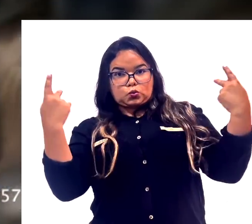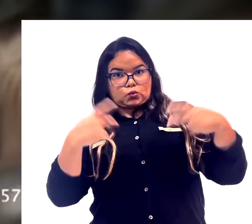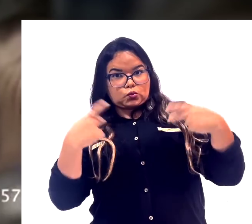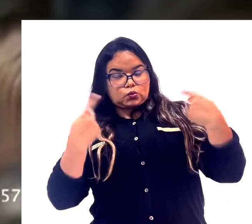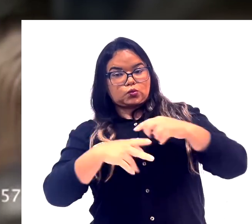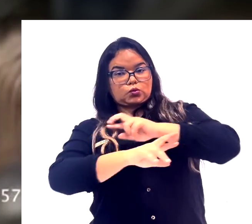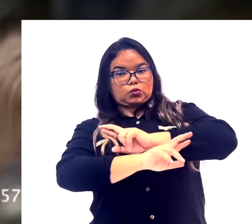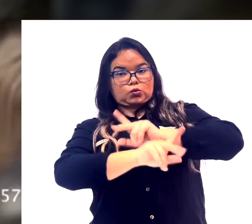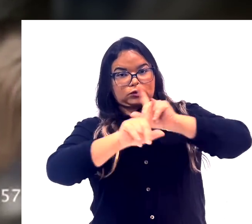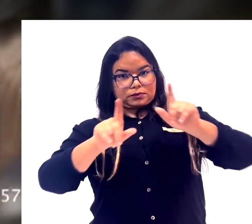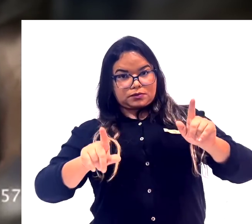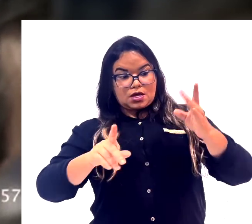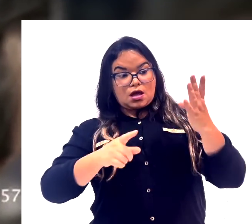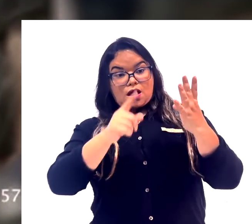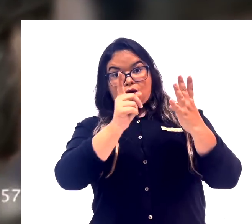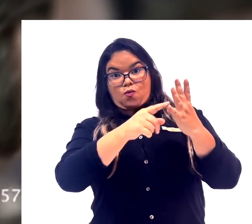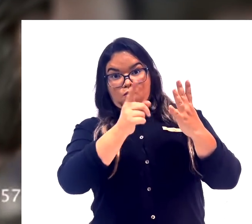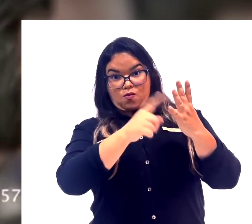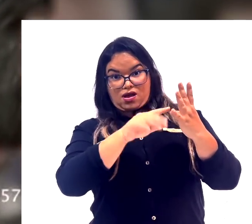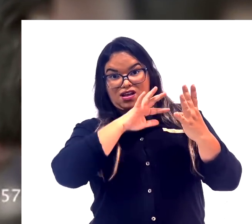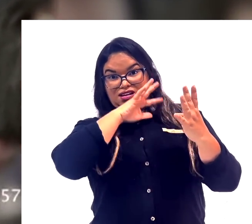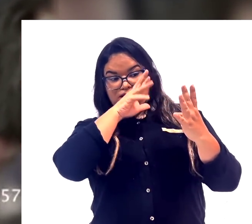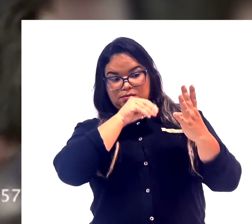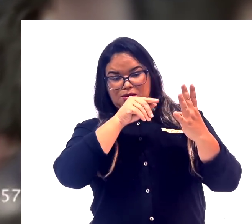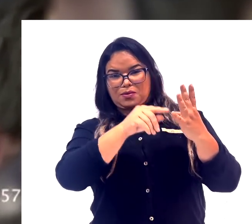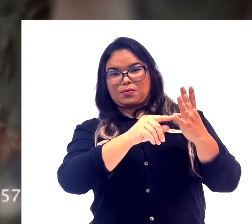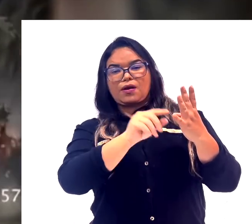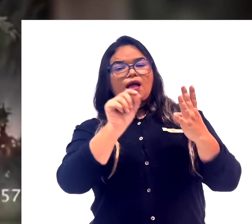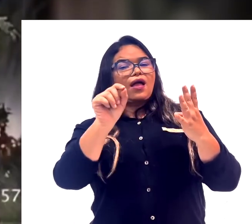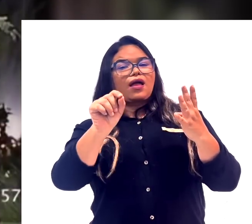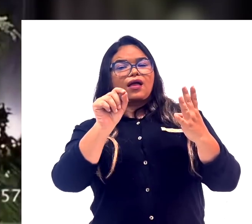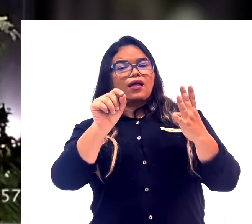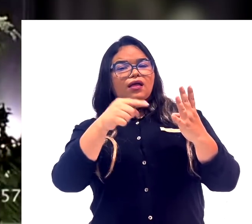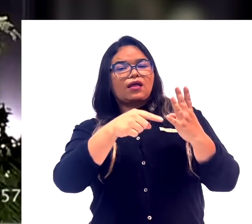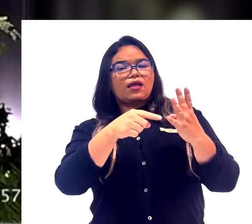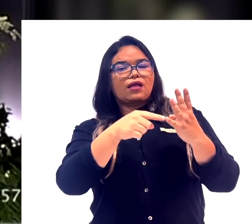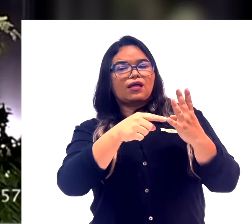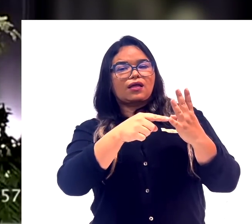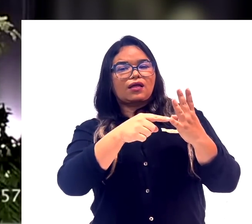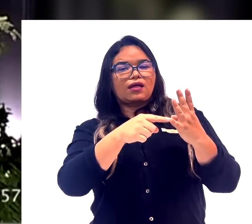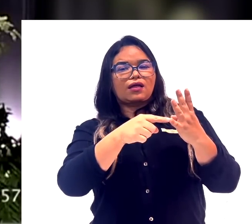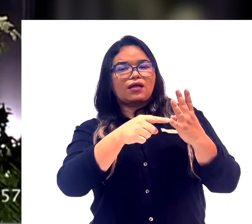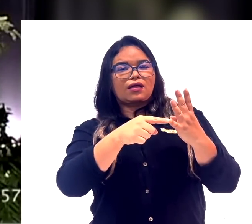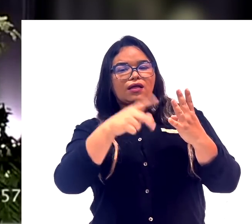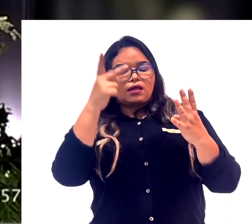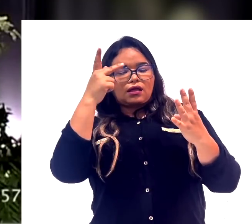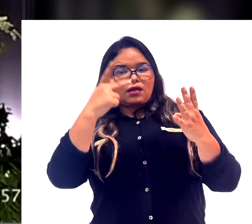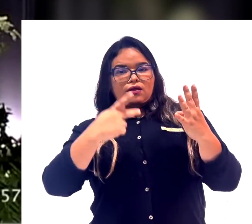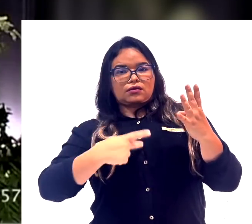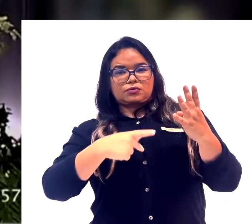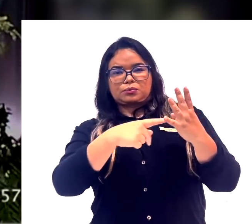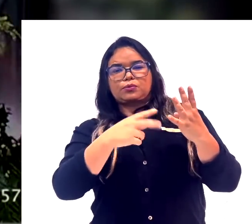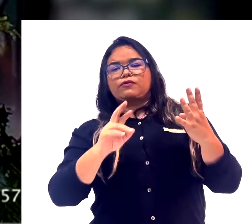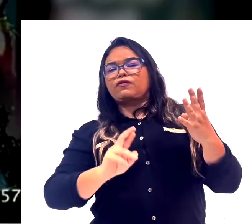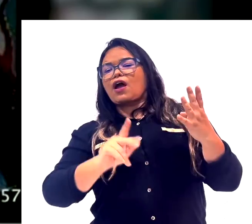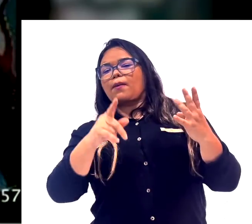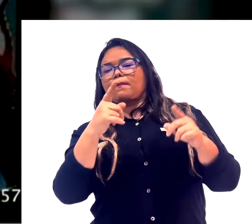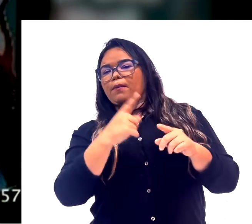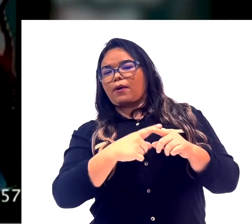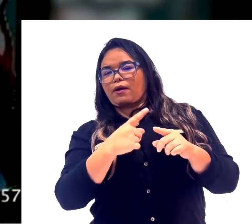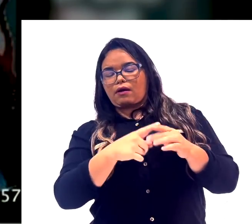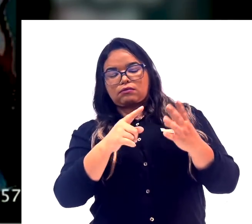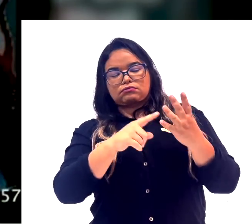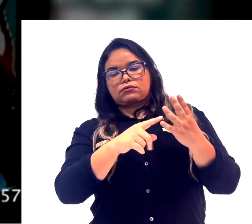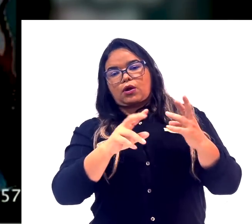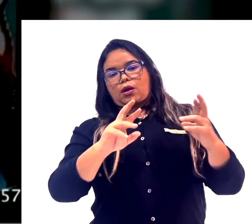besta, que é feito por quem? Por ele mesmo. E por que é diferente? Ele é o responsável por serem